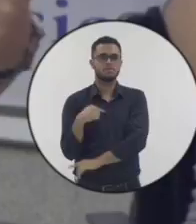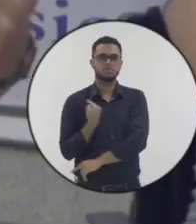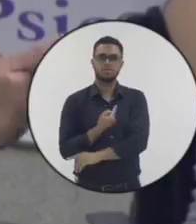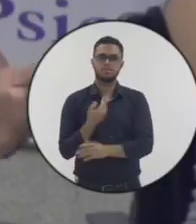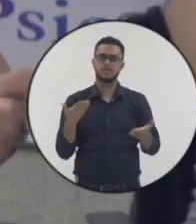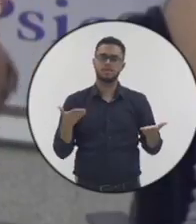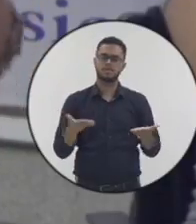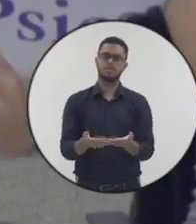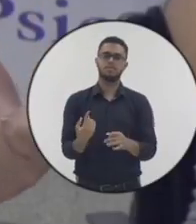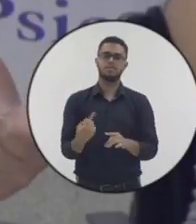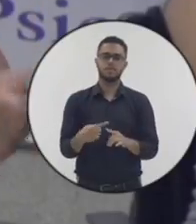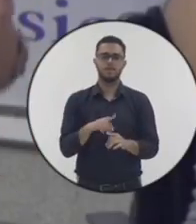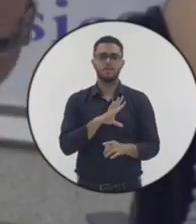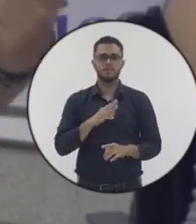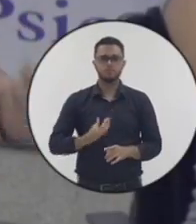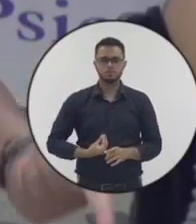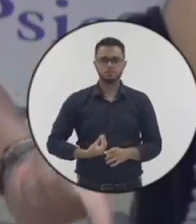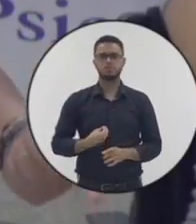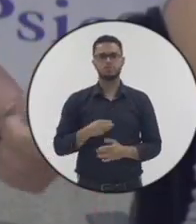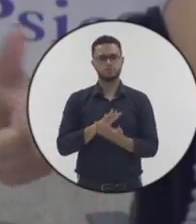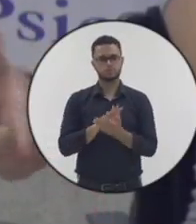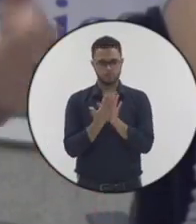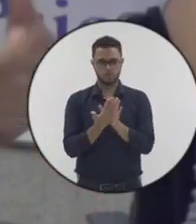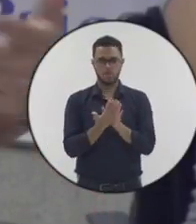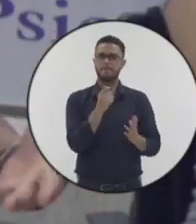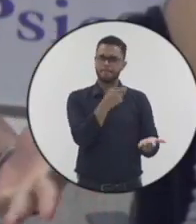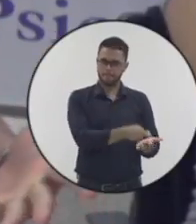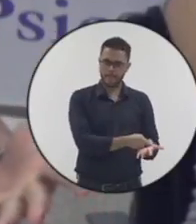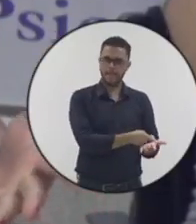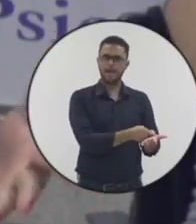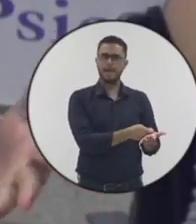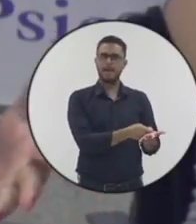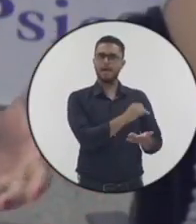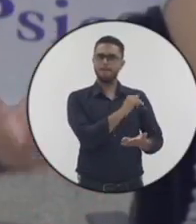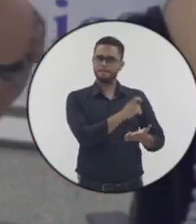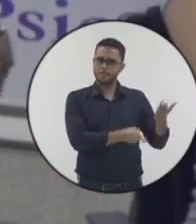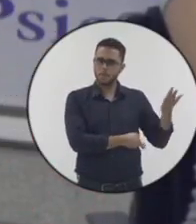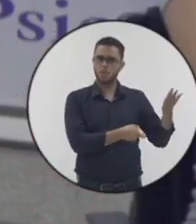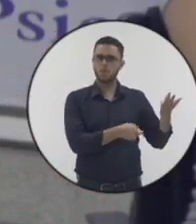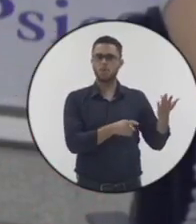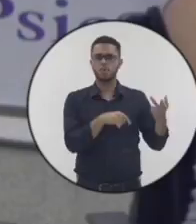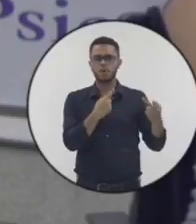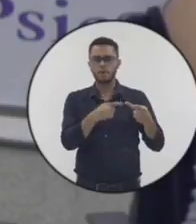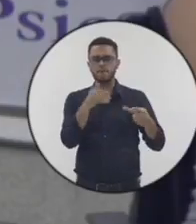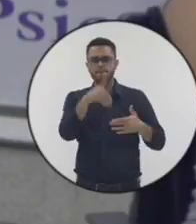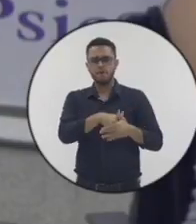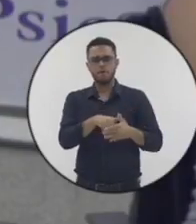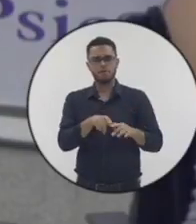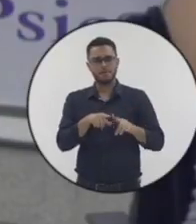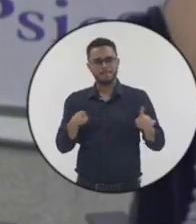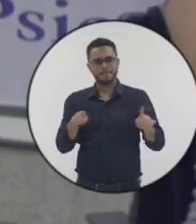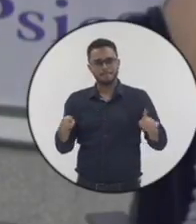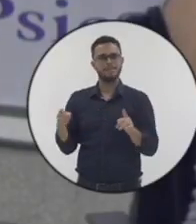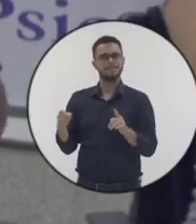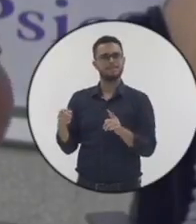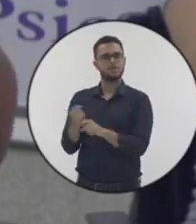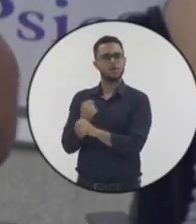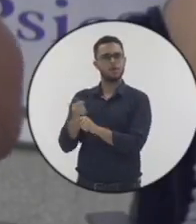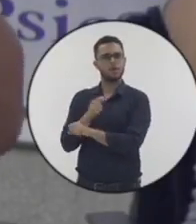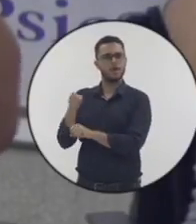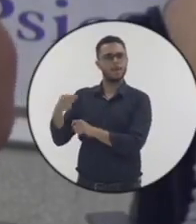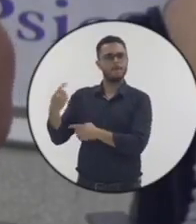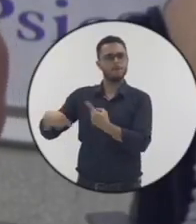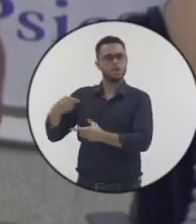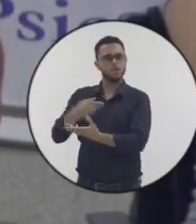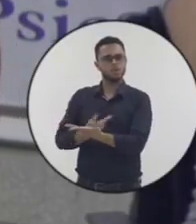Porque travestis e transexuais pagam impostos, votam, e isso não é levado em conta quando é para se construir políticas públicas para essa população.